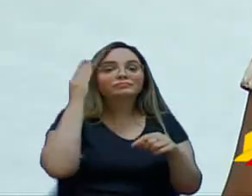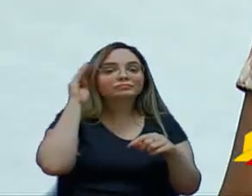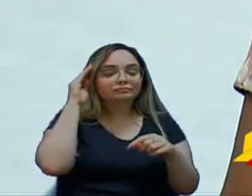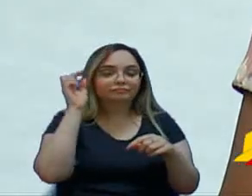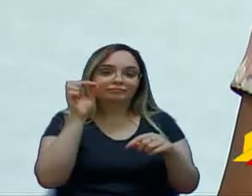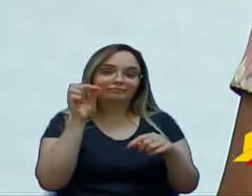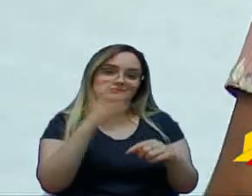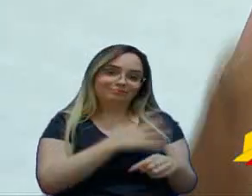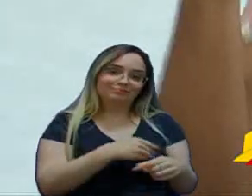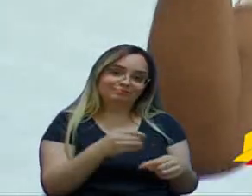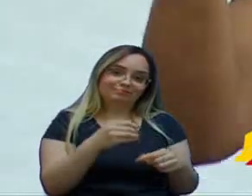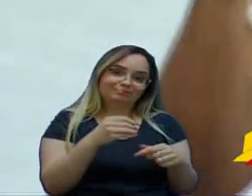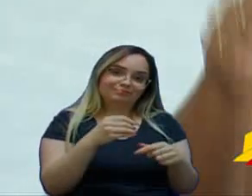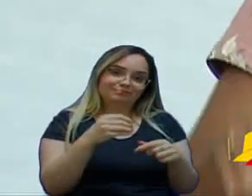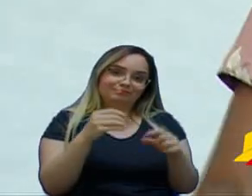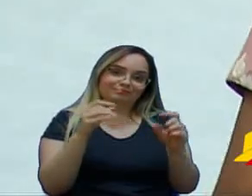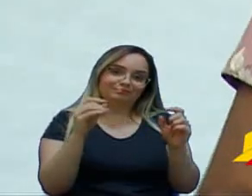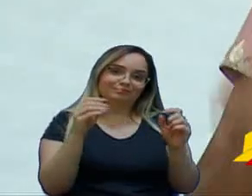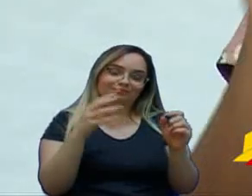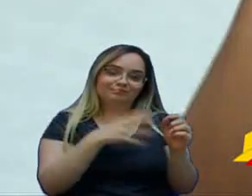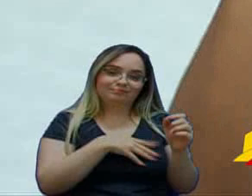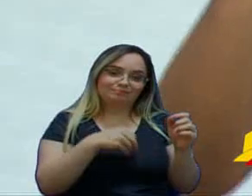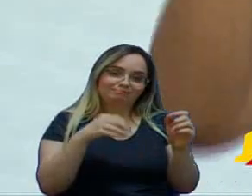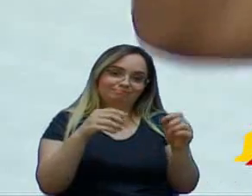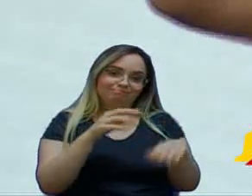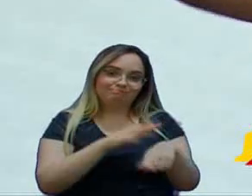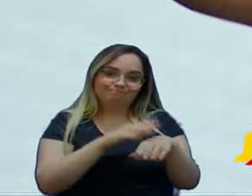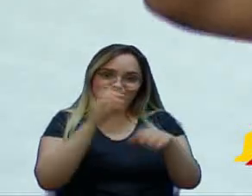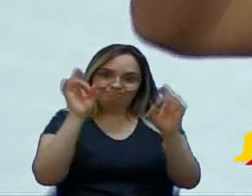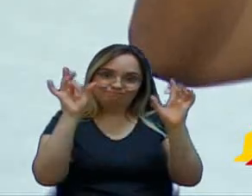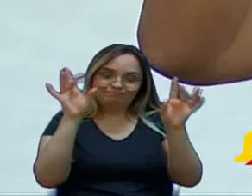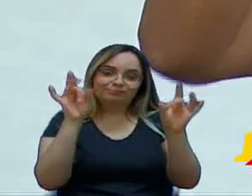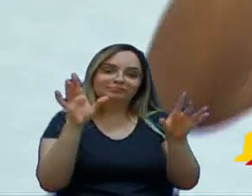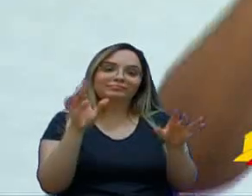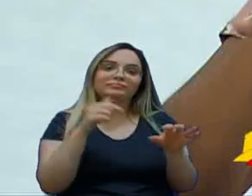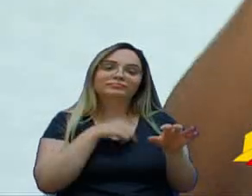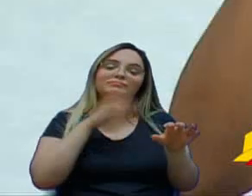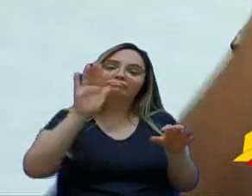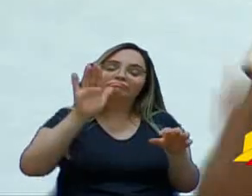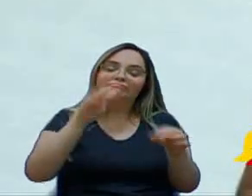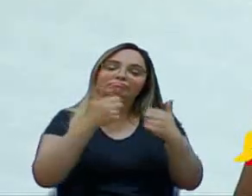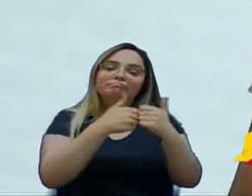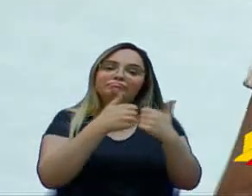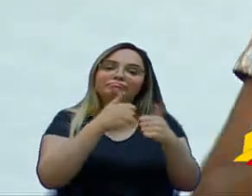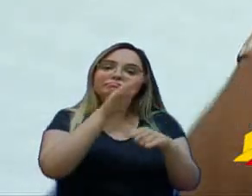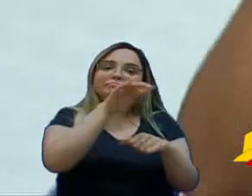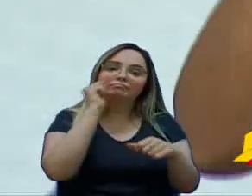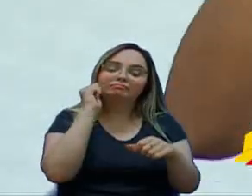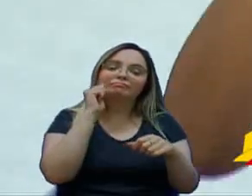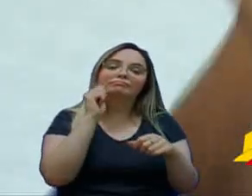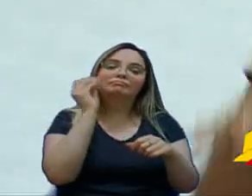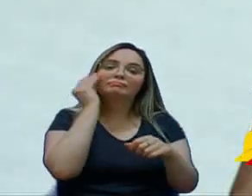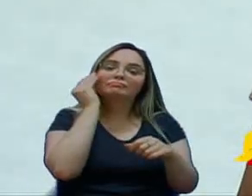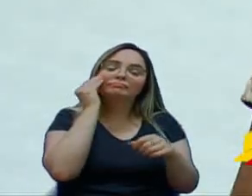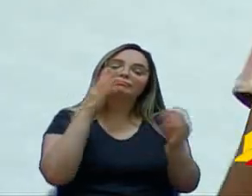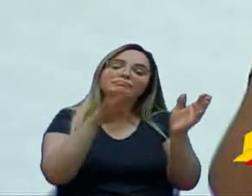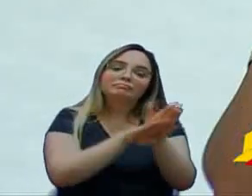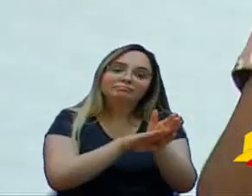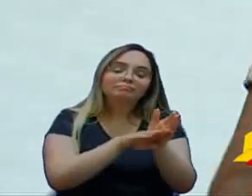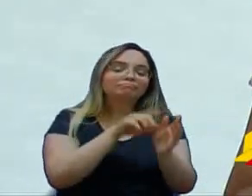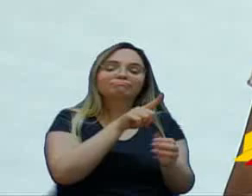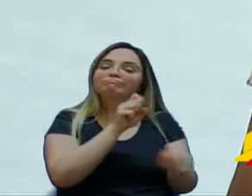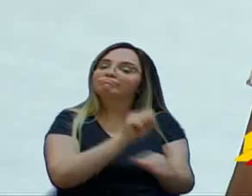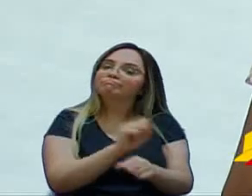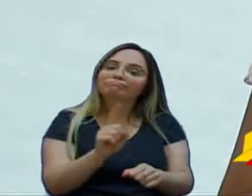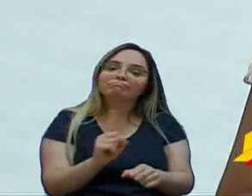era especial, ficou dentro do ônibus, e eu bati no ônibus, tentei chamar, pedi para que ele parasse, e ele